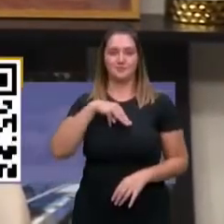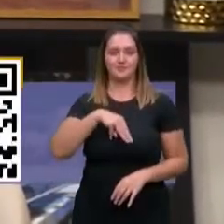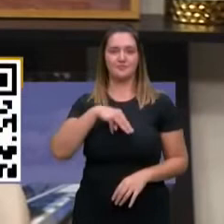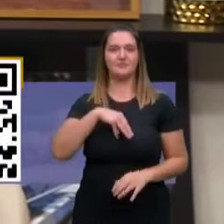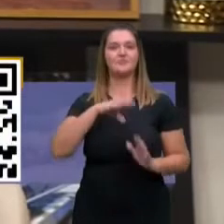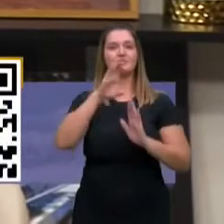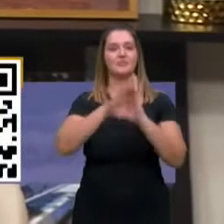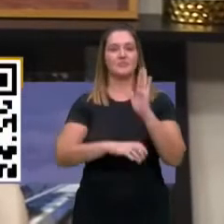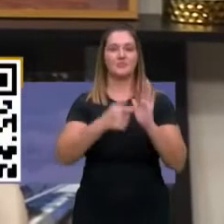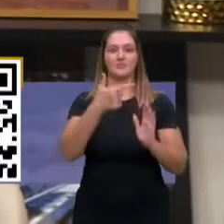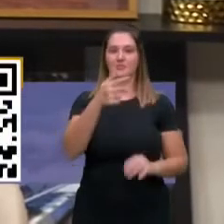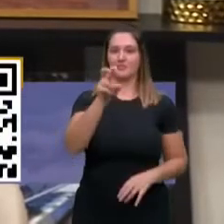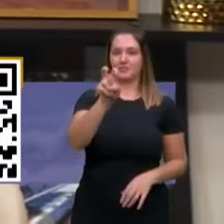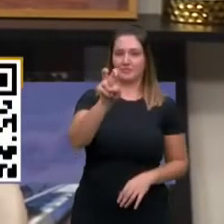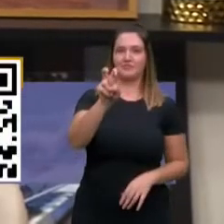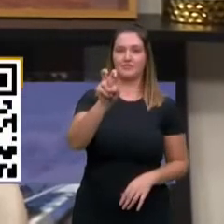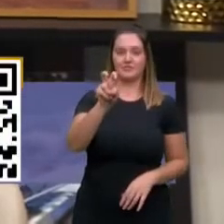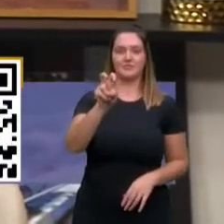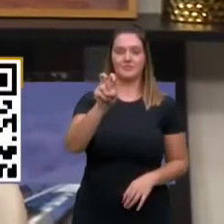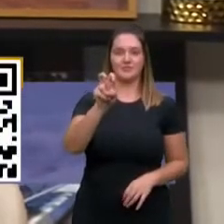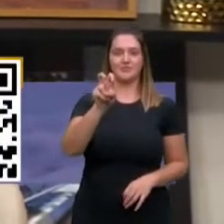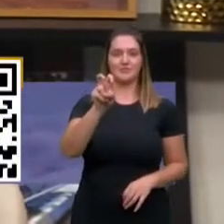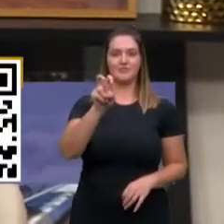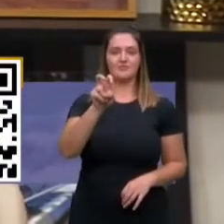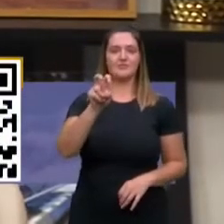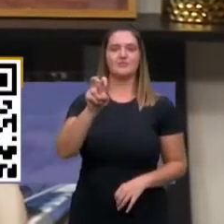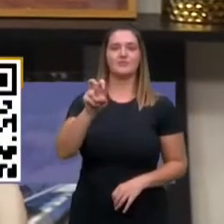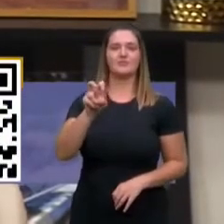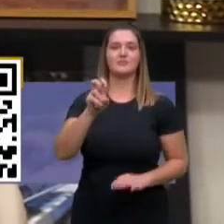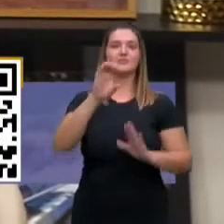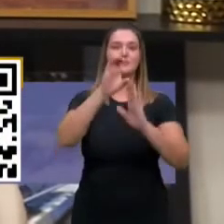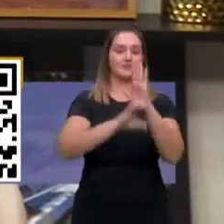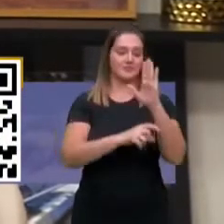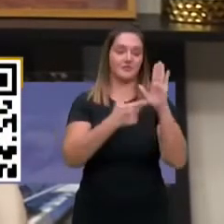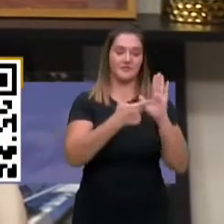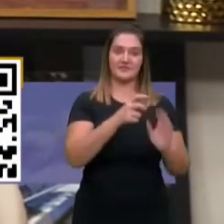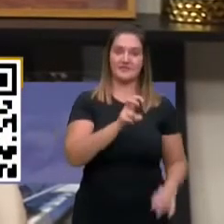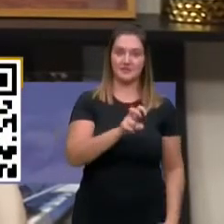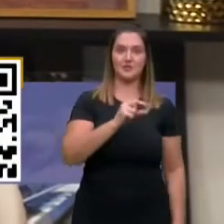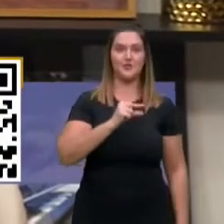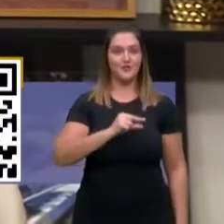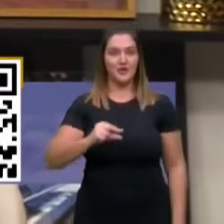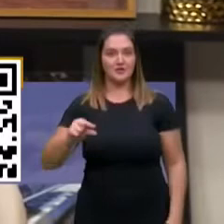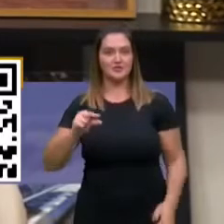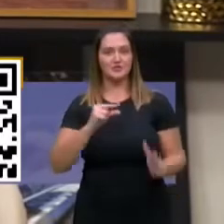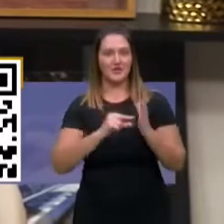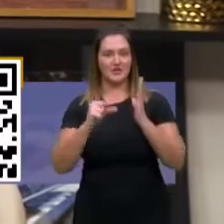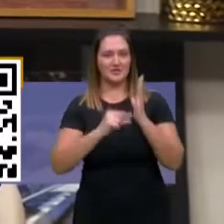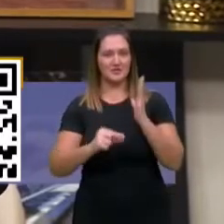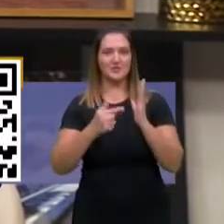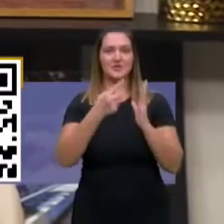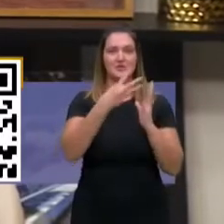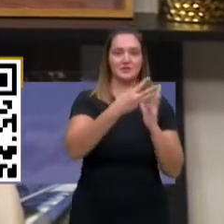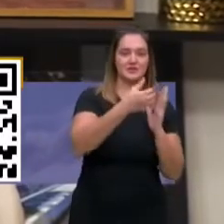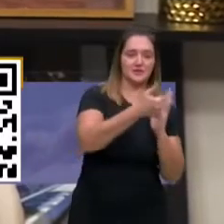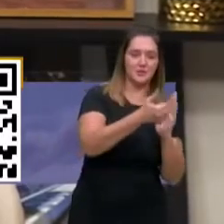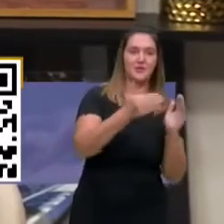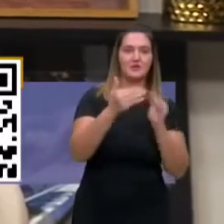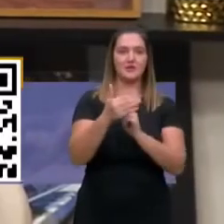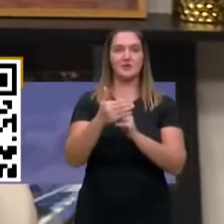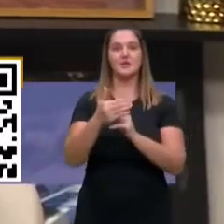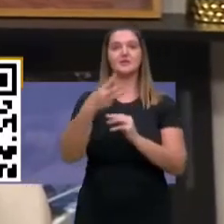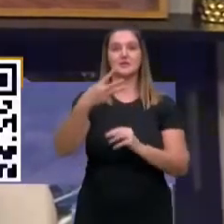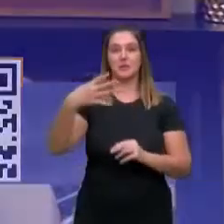Mateus capítulo 25, olha que interessante. Mateus 25, versículos 31 a 34 e